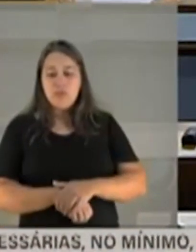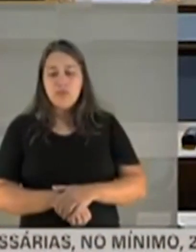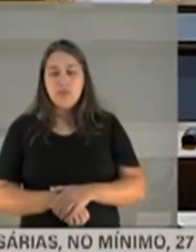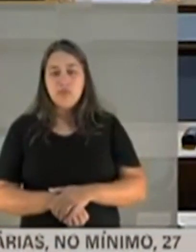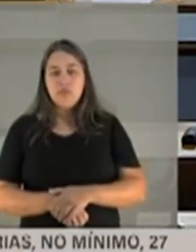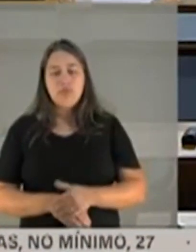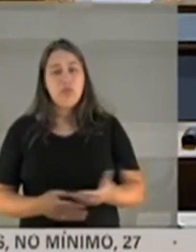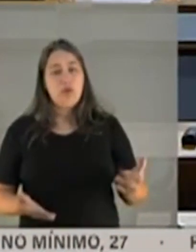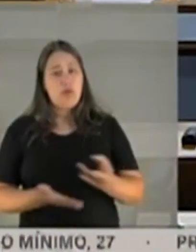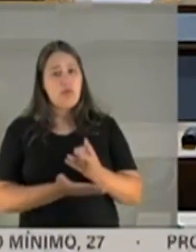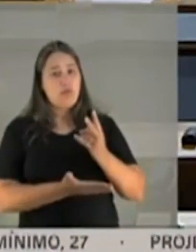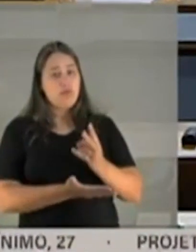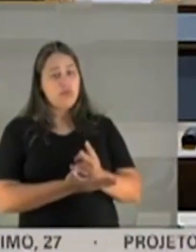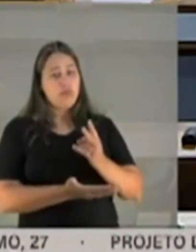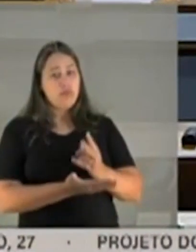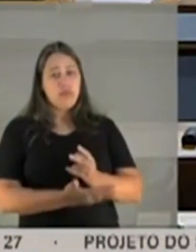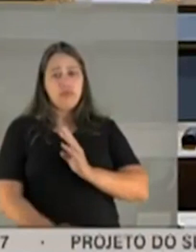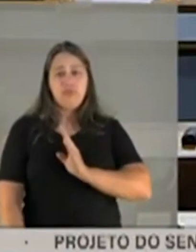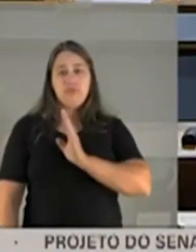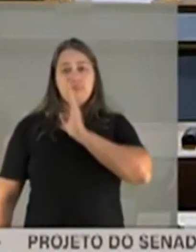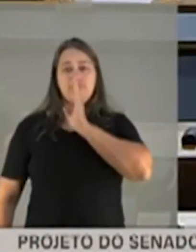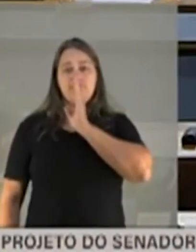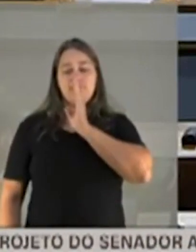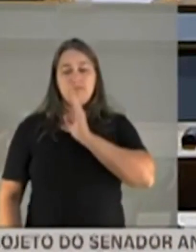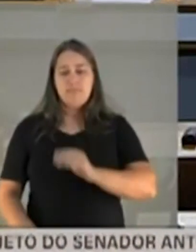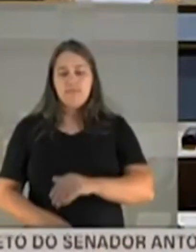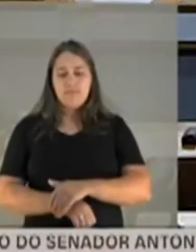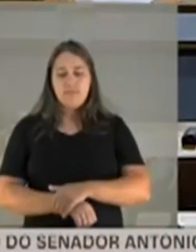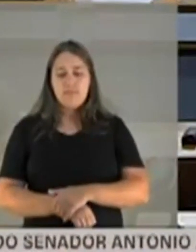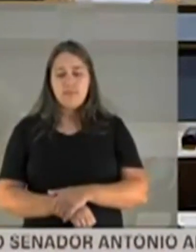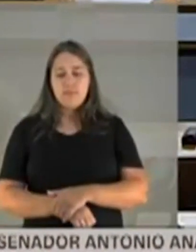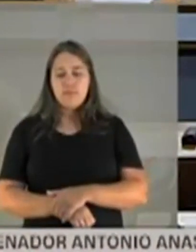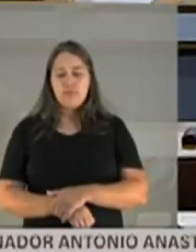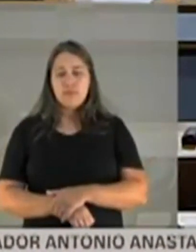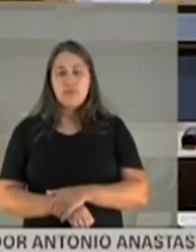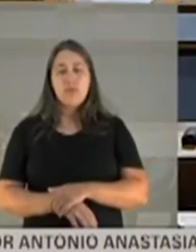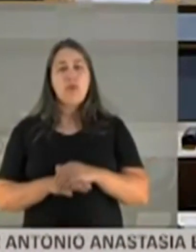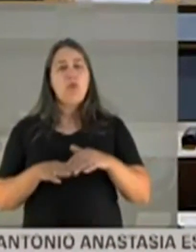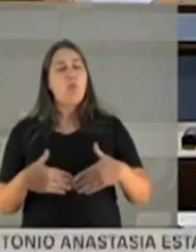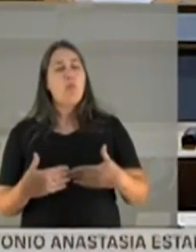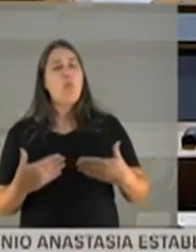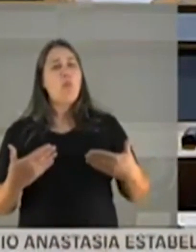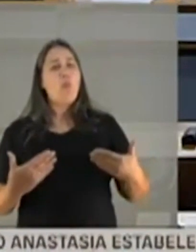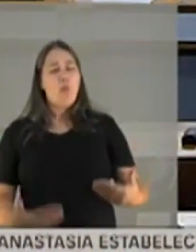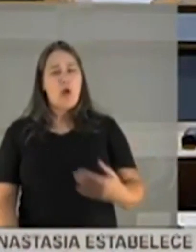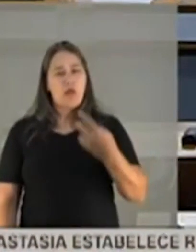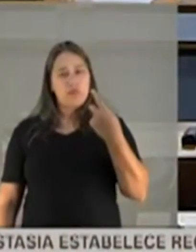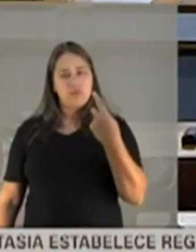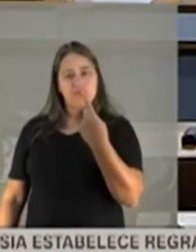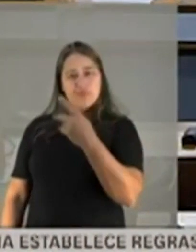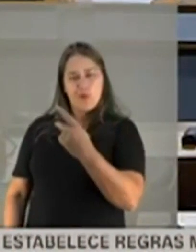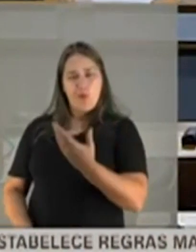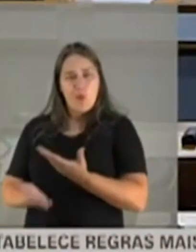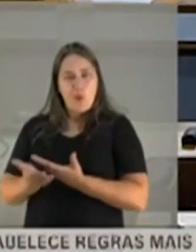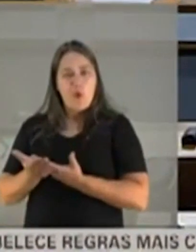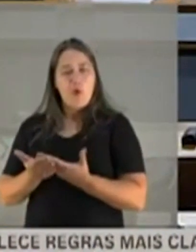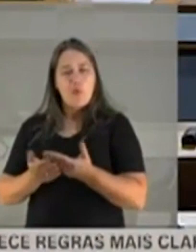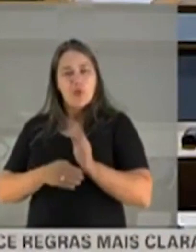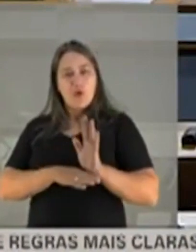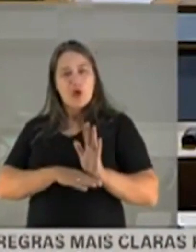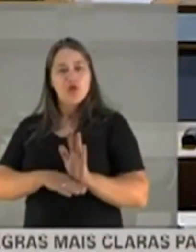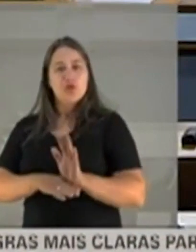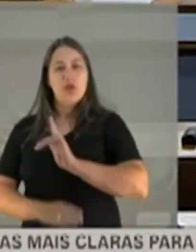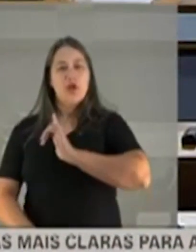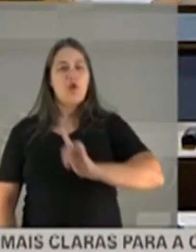sobre o gabinete paralelo o exerce fugiu de todos a partir de quando o senhor passou a contribuir